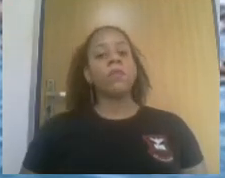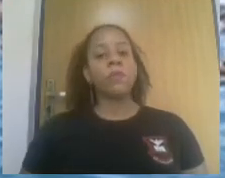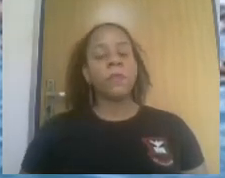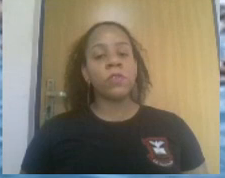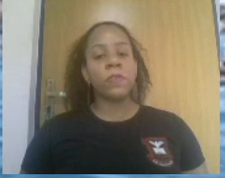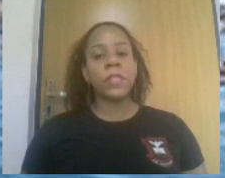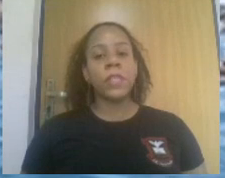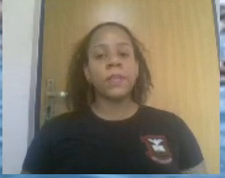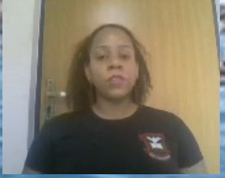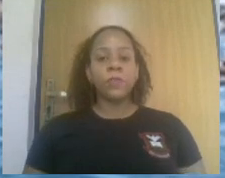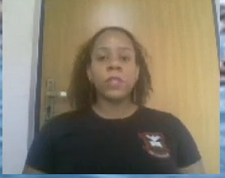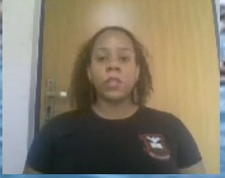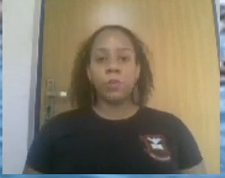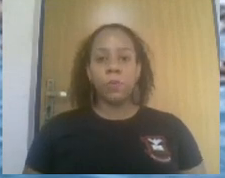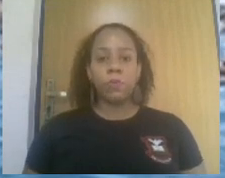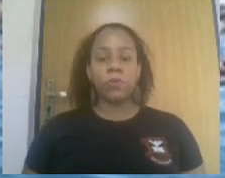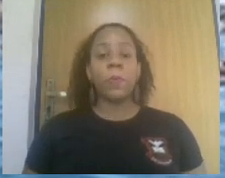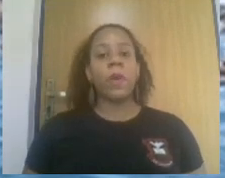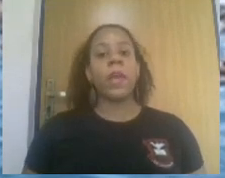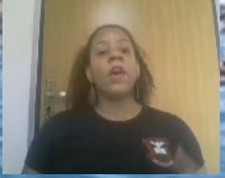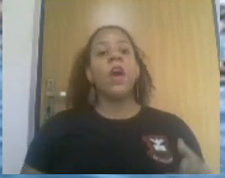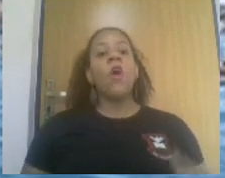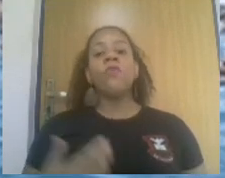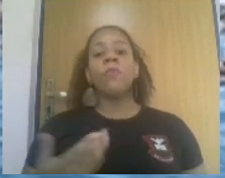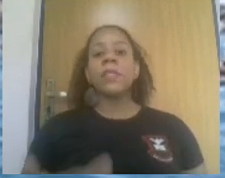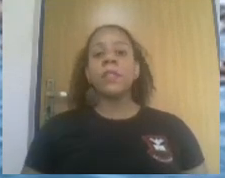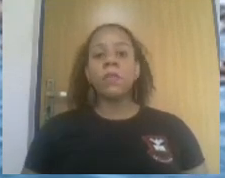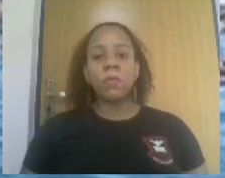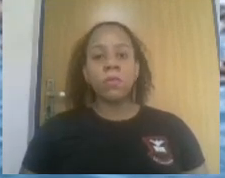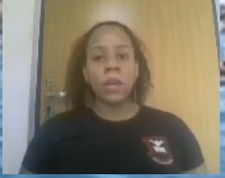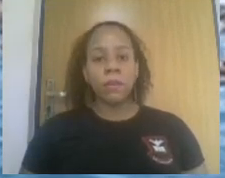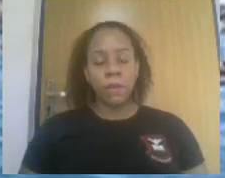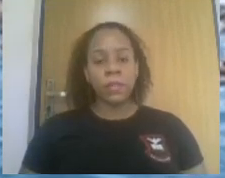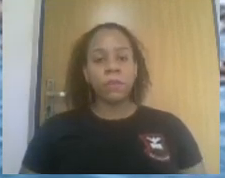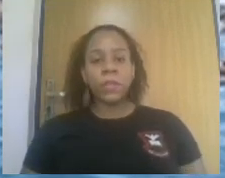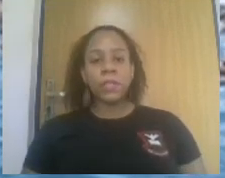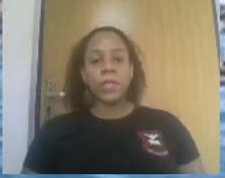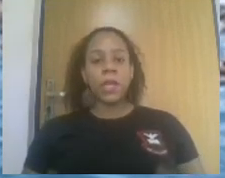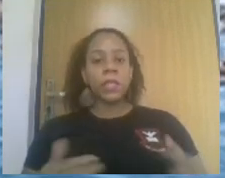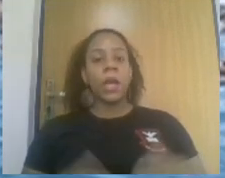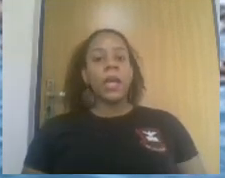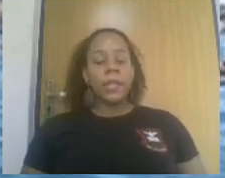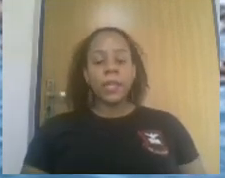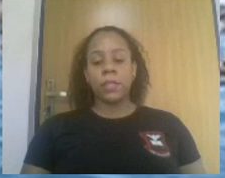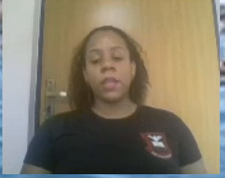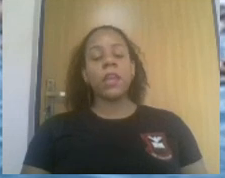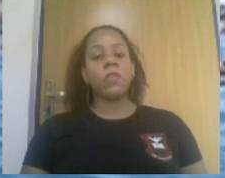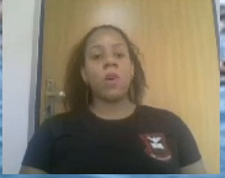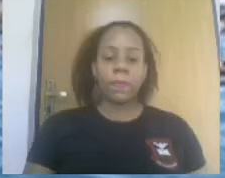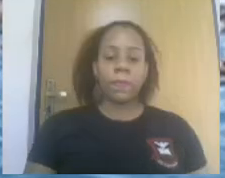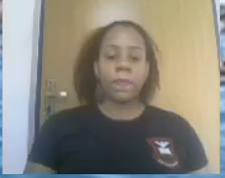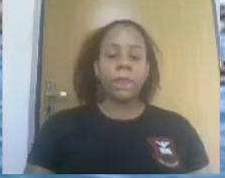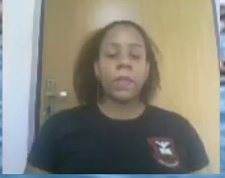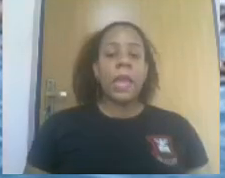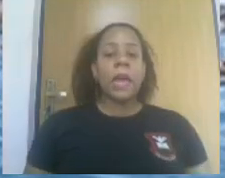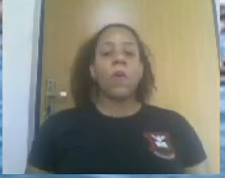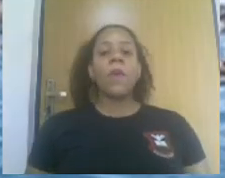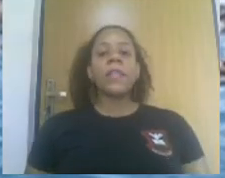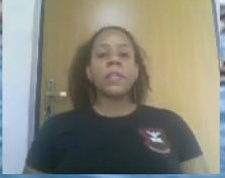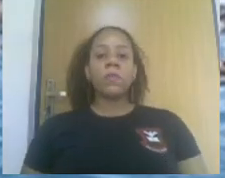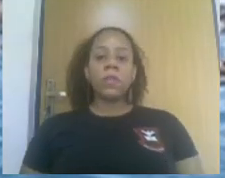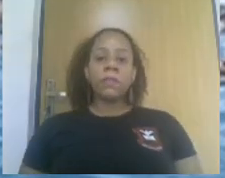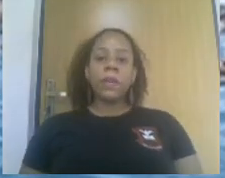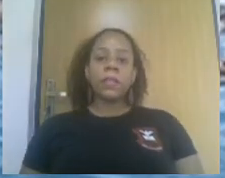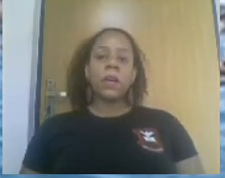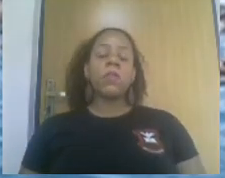fazer com que os franceses fossem expulsos. Porém, houve uma segunda invasão francesa nesse território. Com